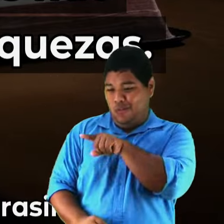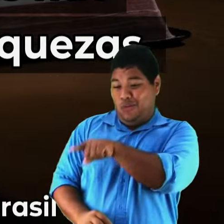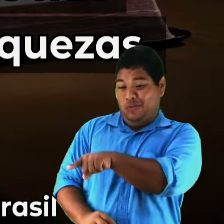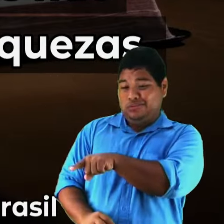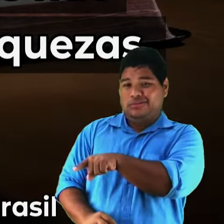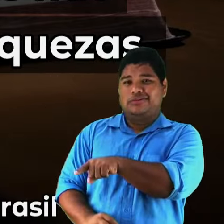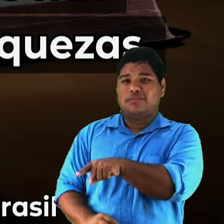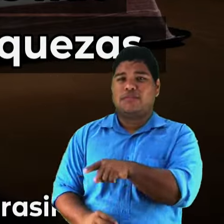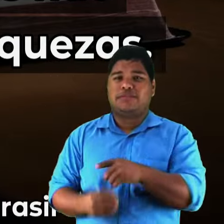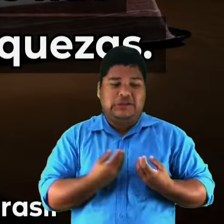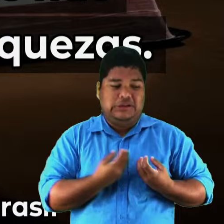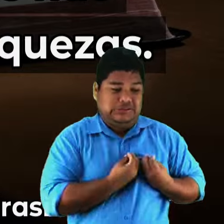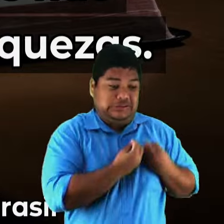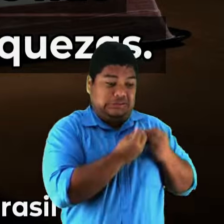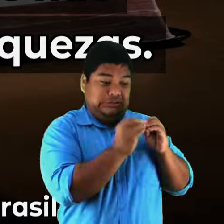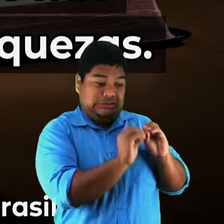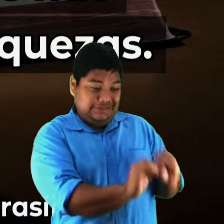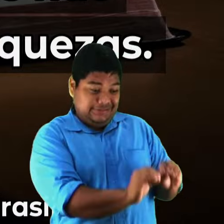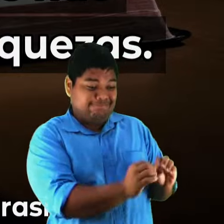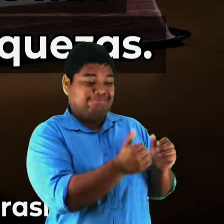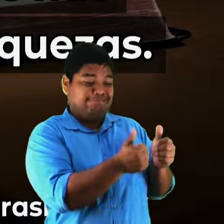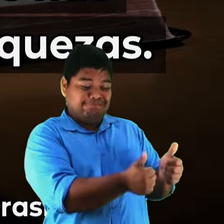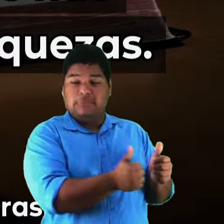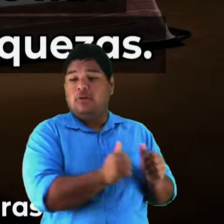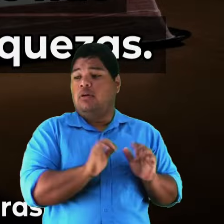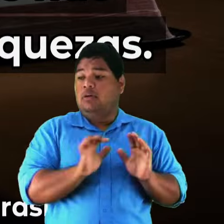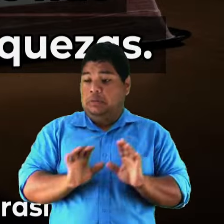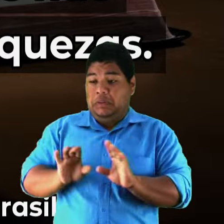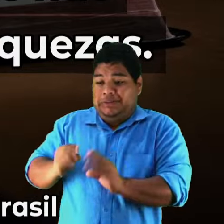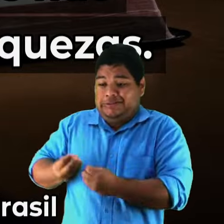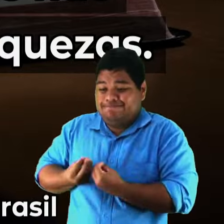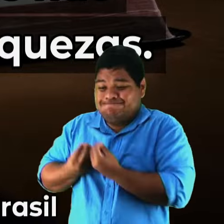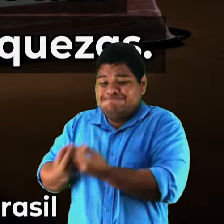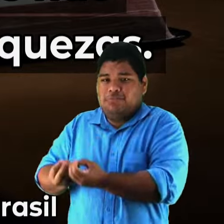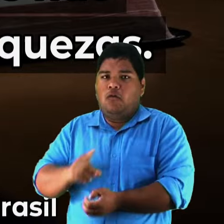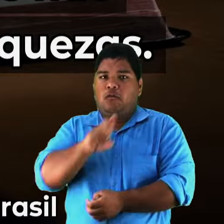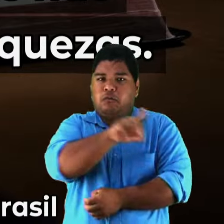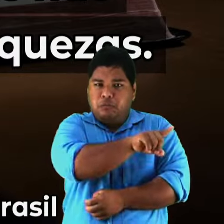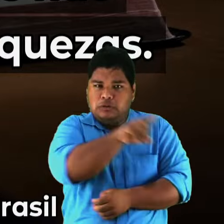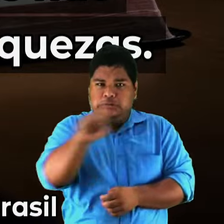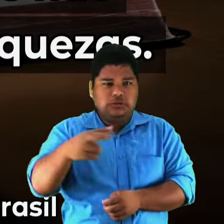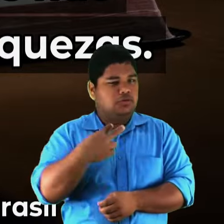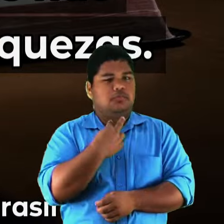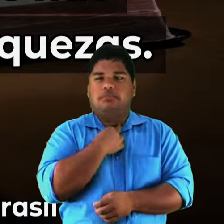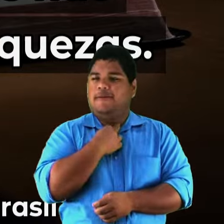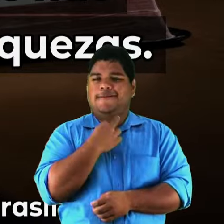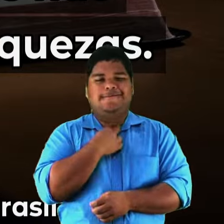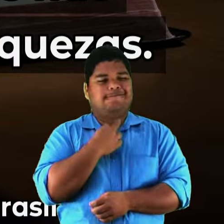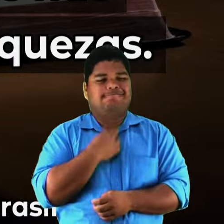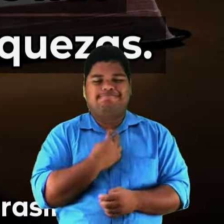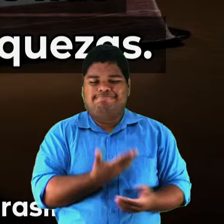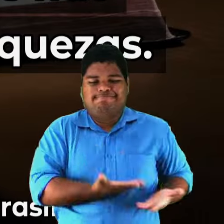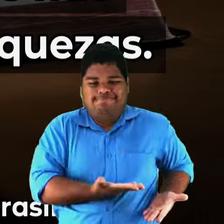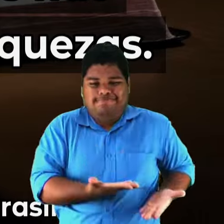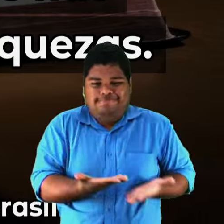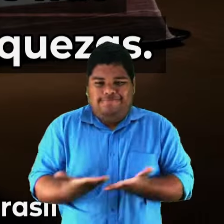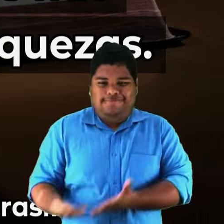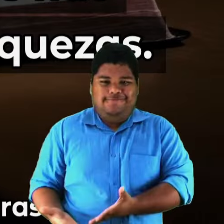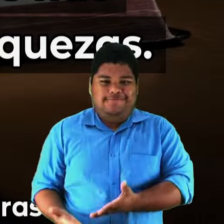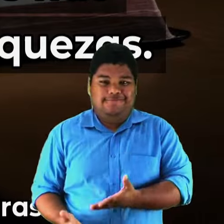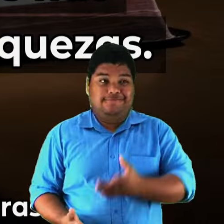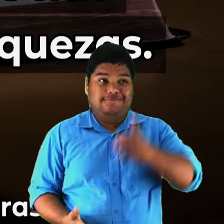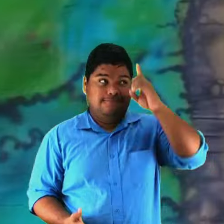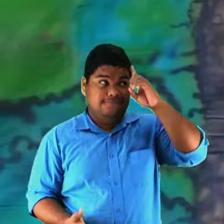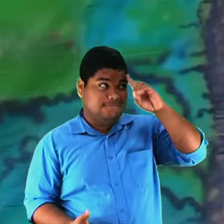a um e desprezar o outro. Vocês não podem servir a Deus e as riquezas.